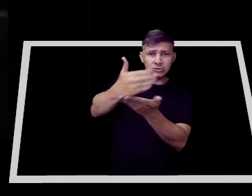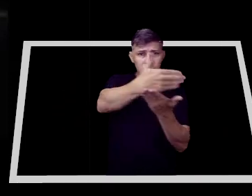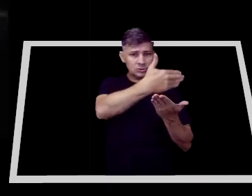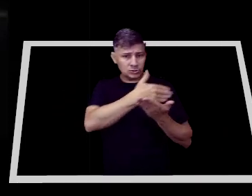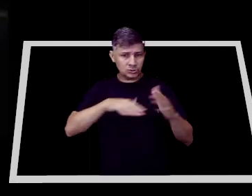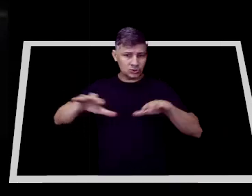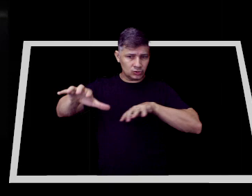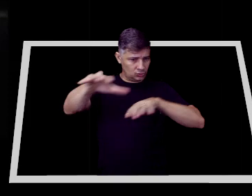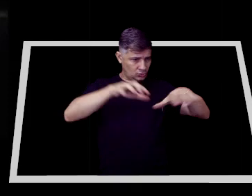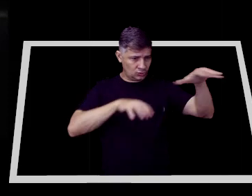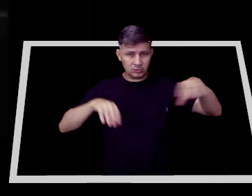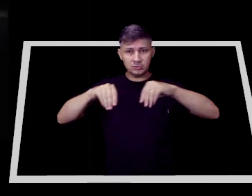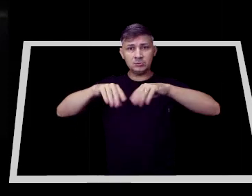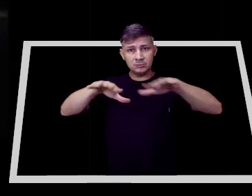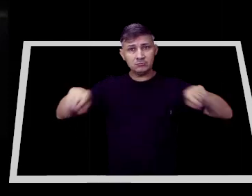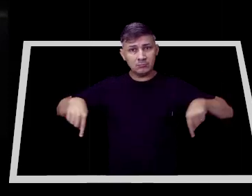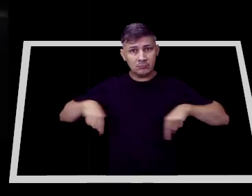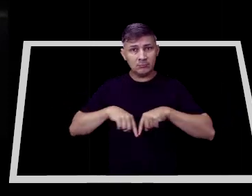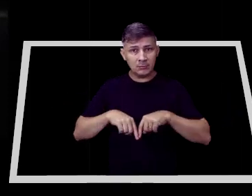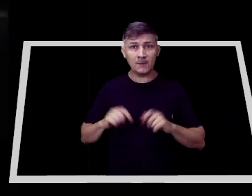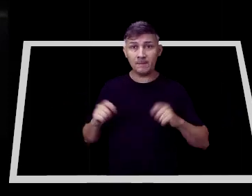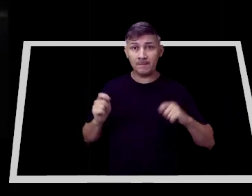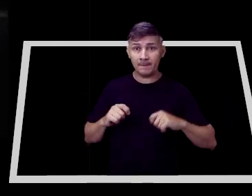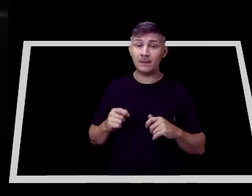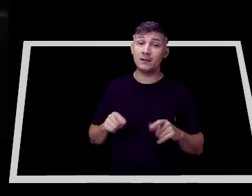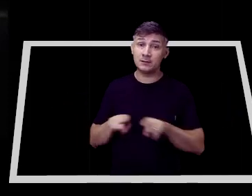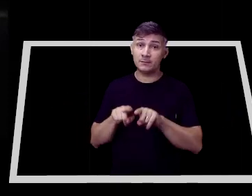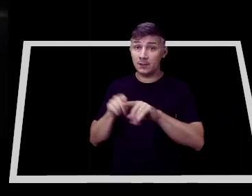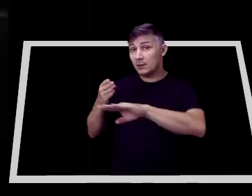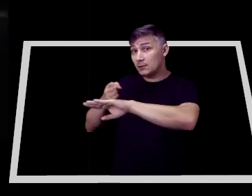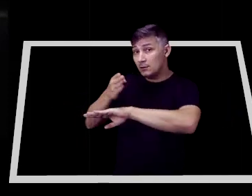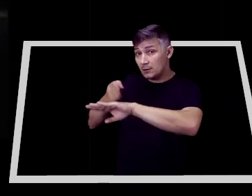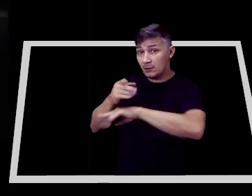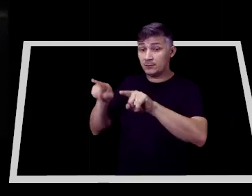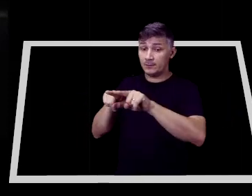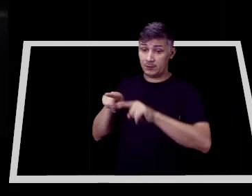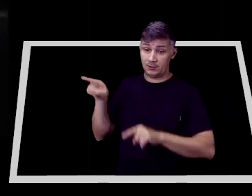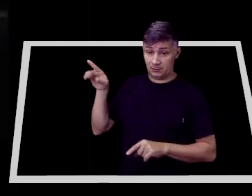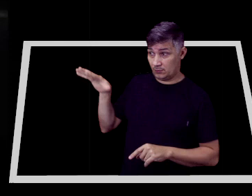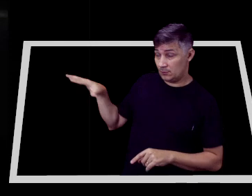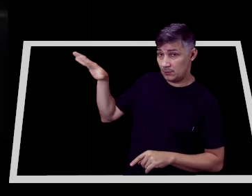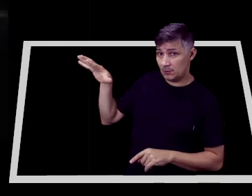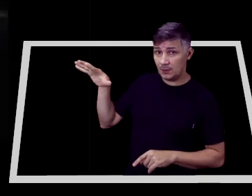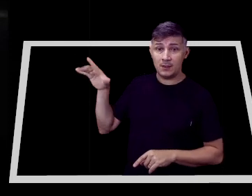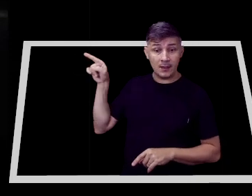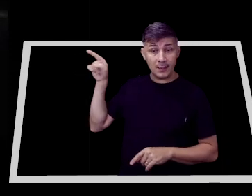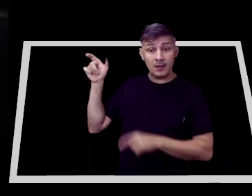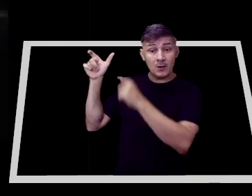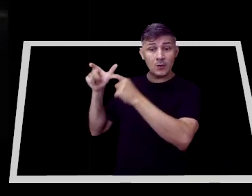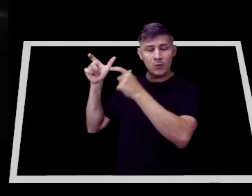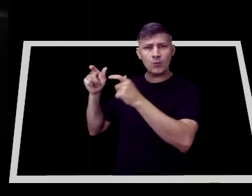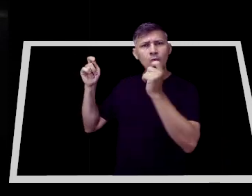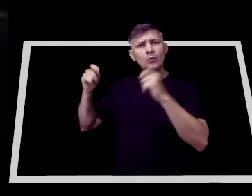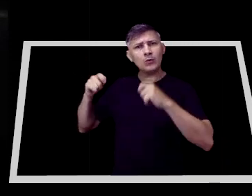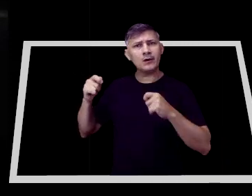que no terreno, mil níveis acessados, acho que aí por esse dispositivo, que de certa maneira